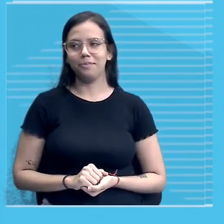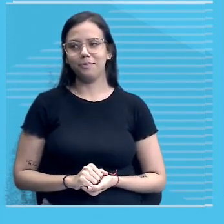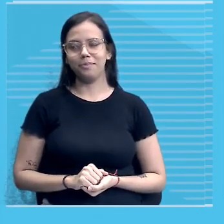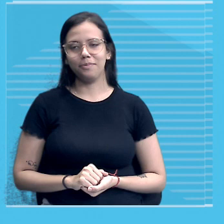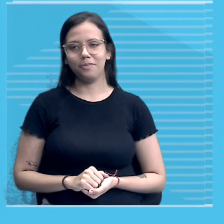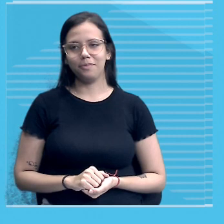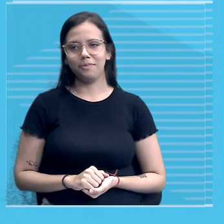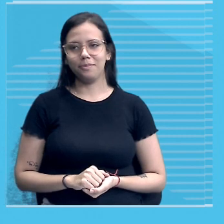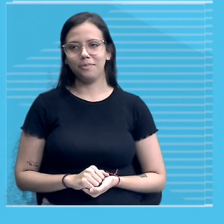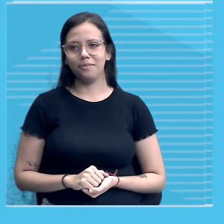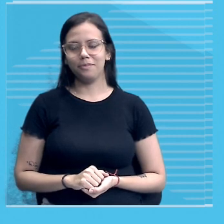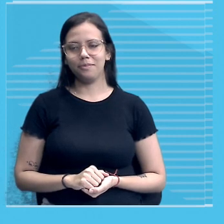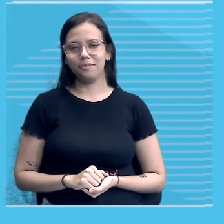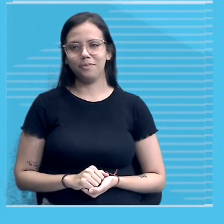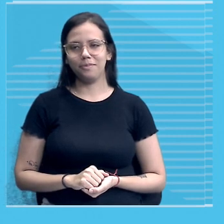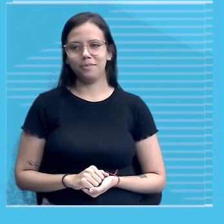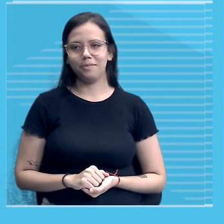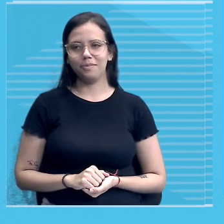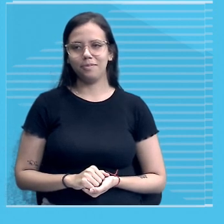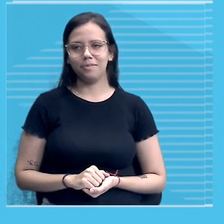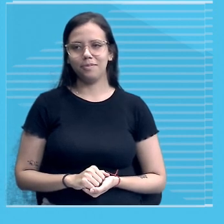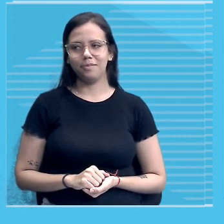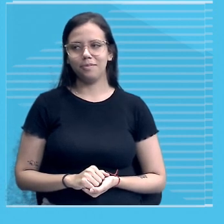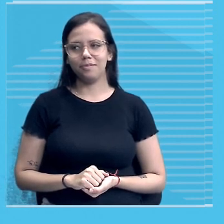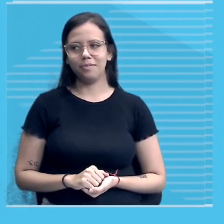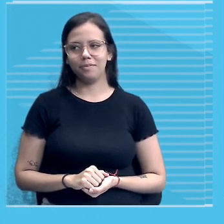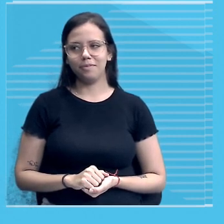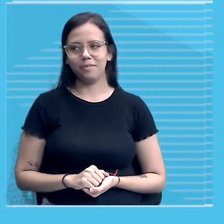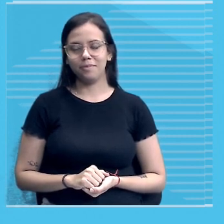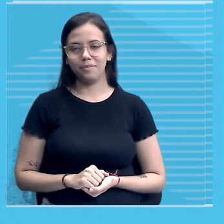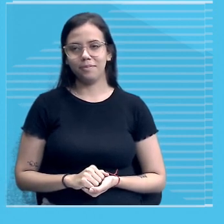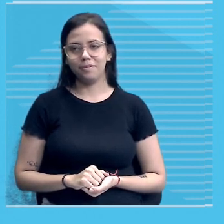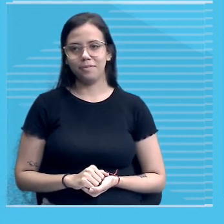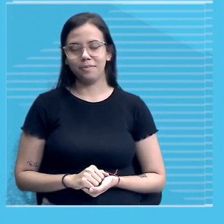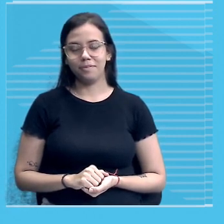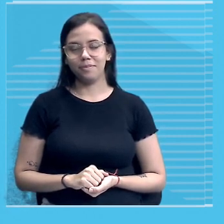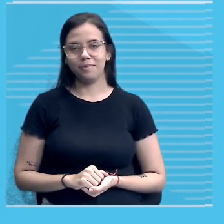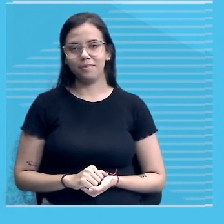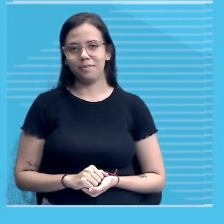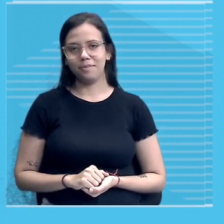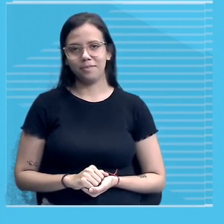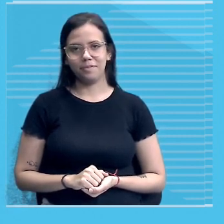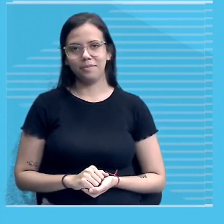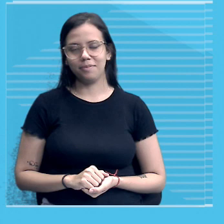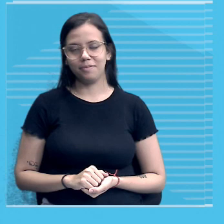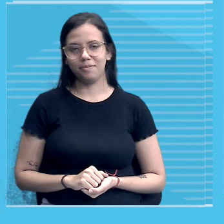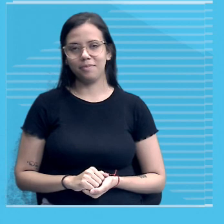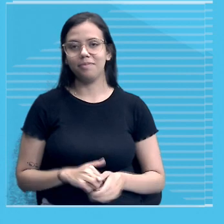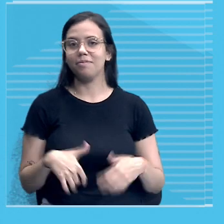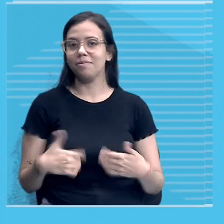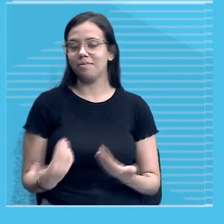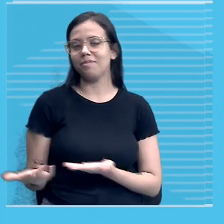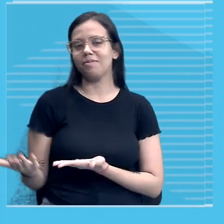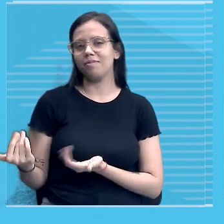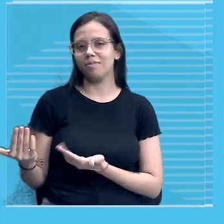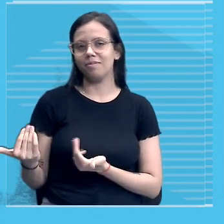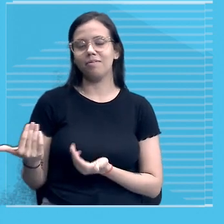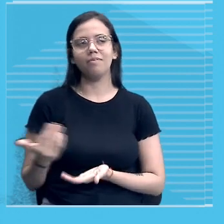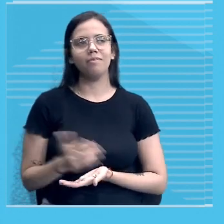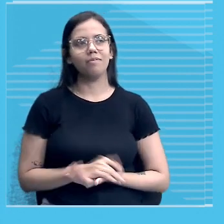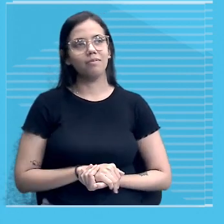é né ou menos um o então jovem